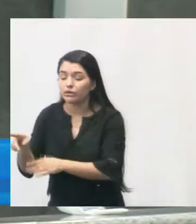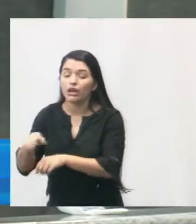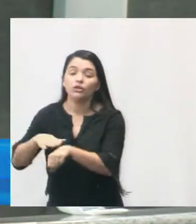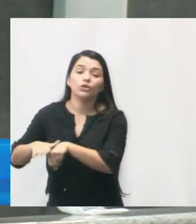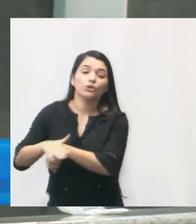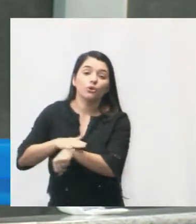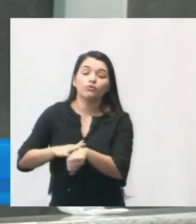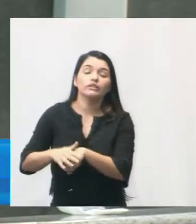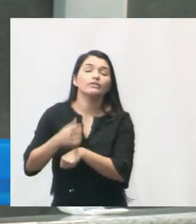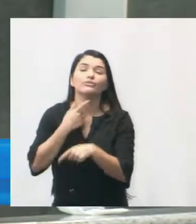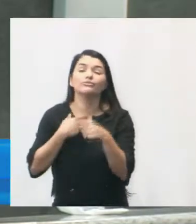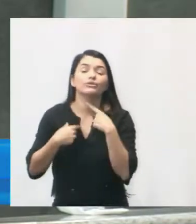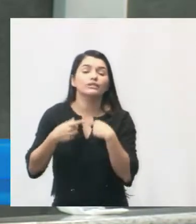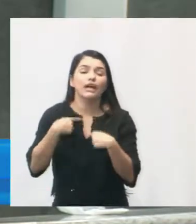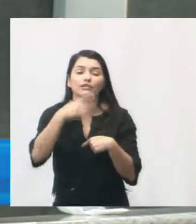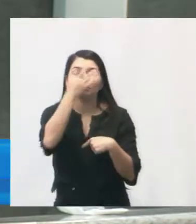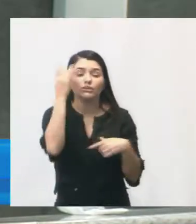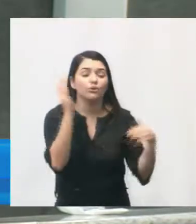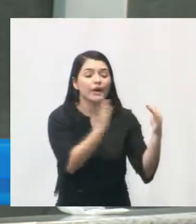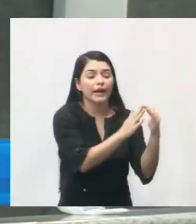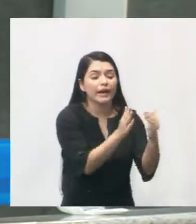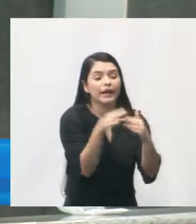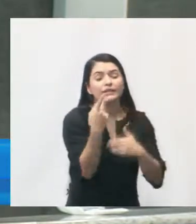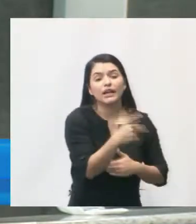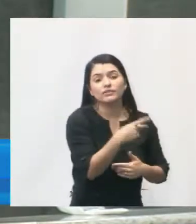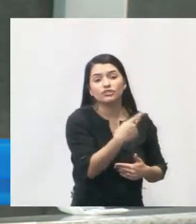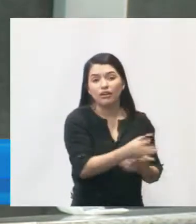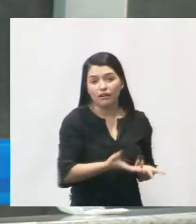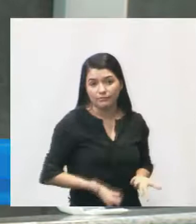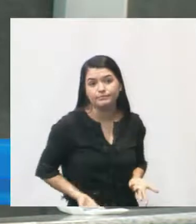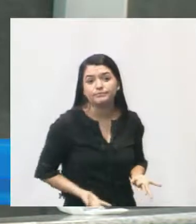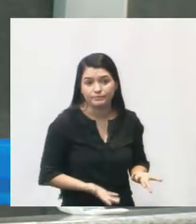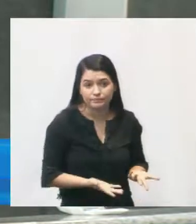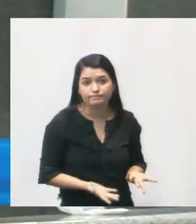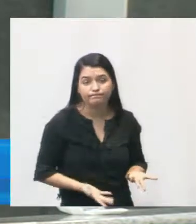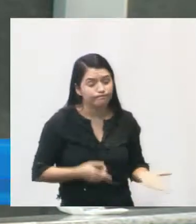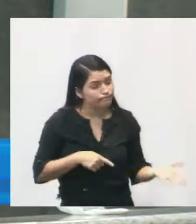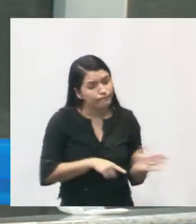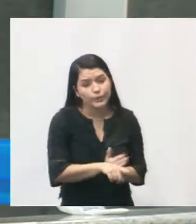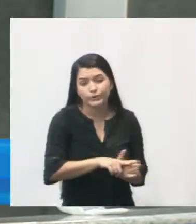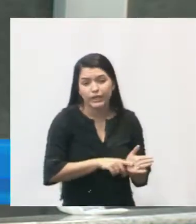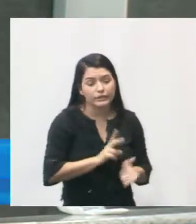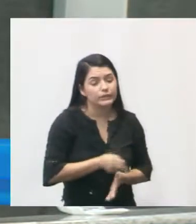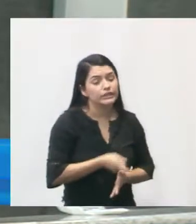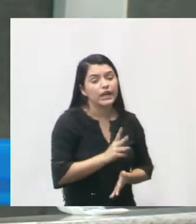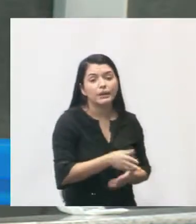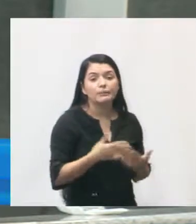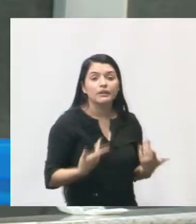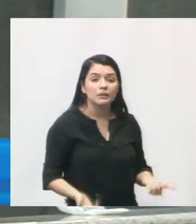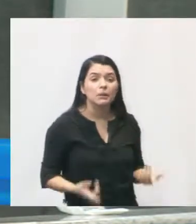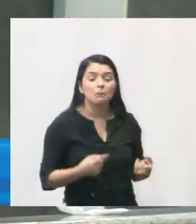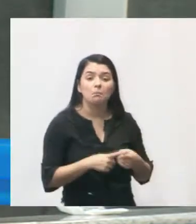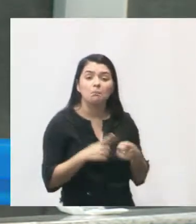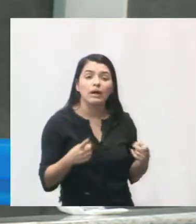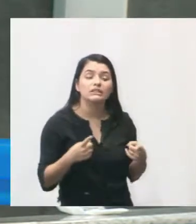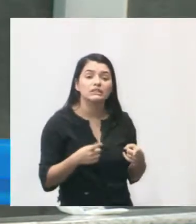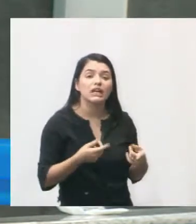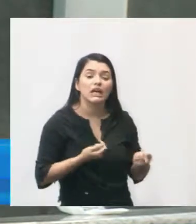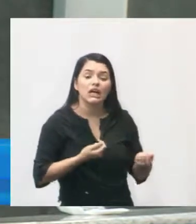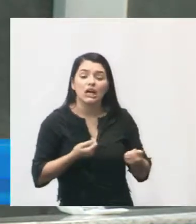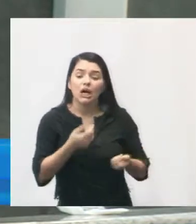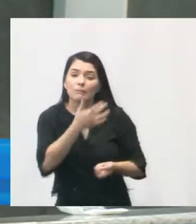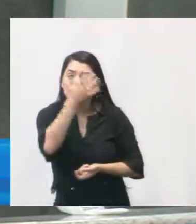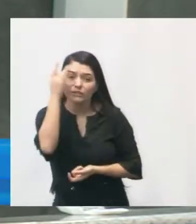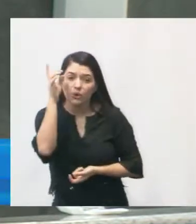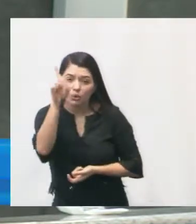sobre o desejo dos moradores, das comunidades, e uma gestão representativa, de